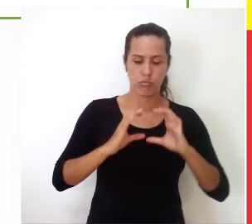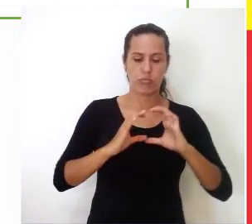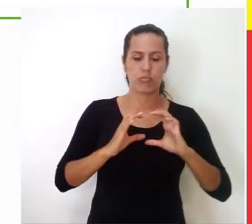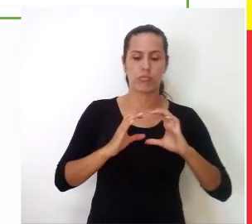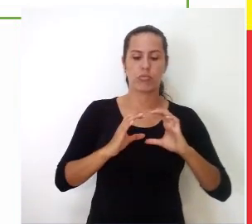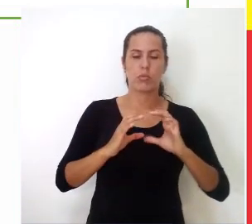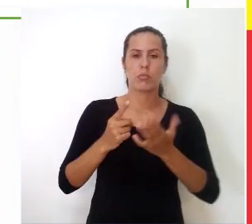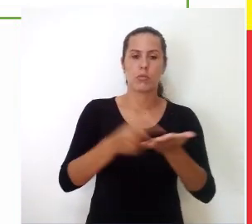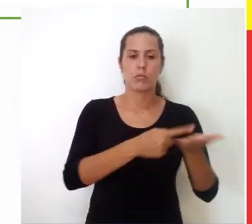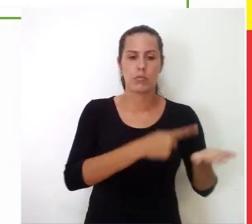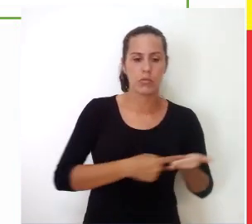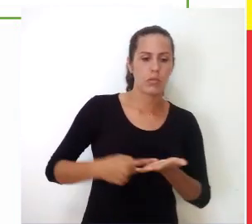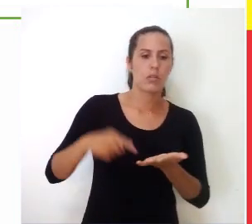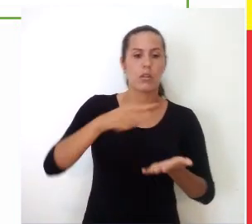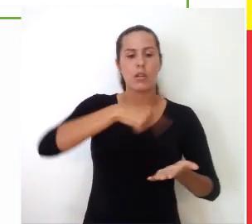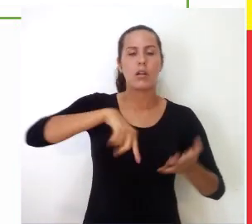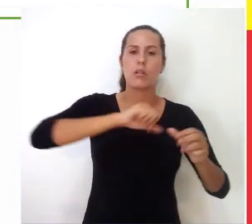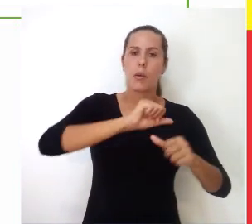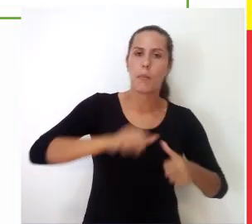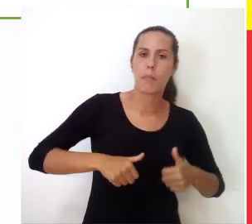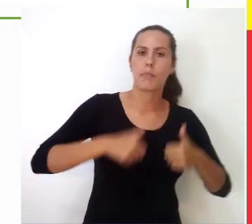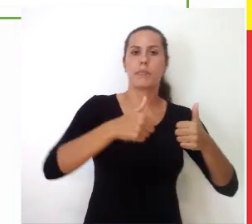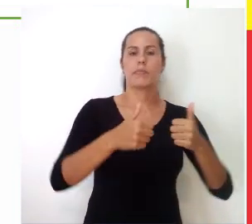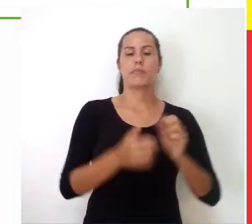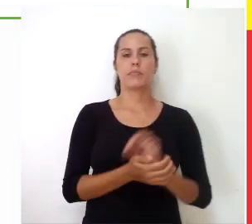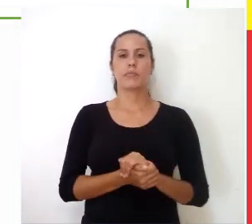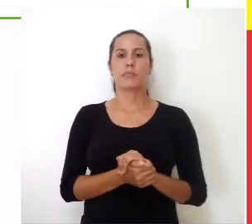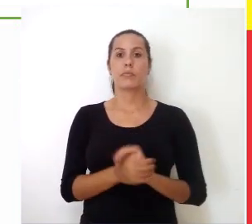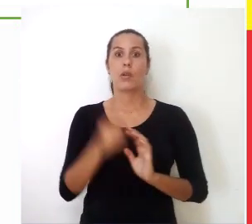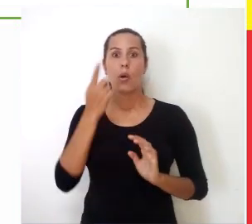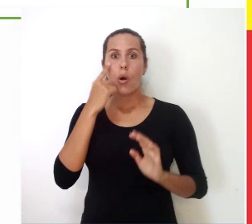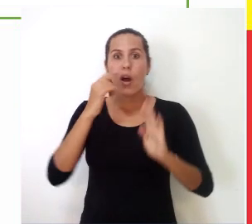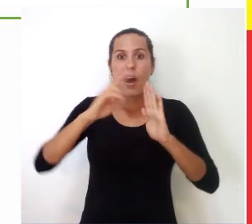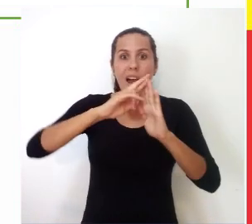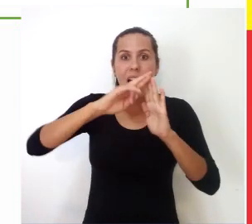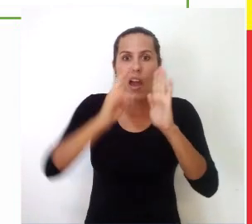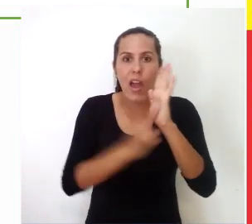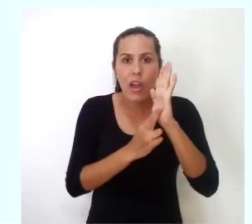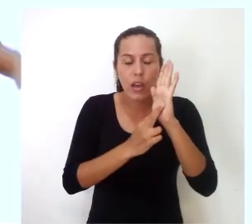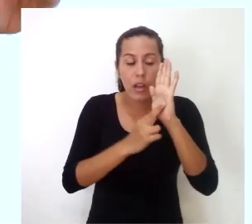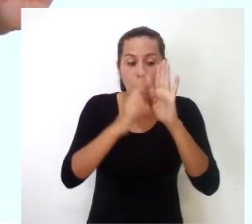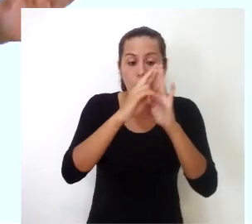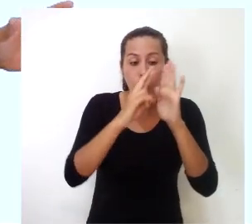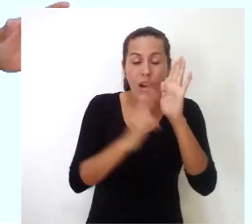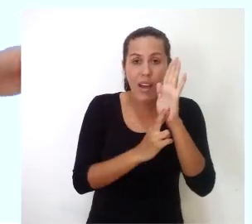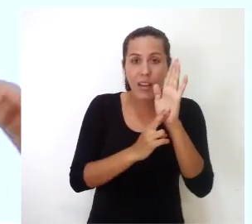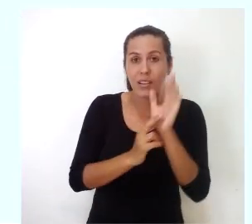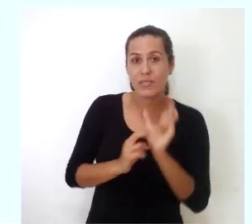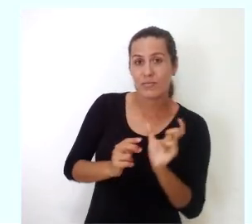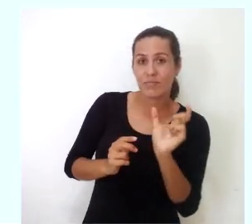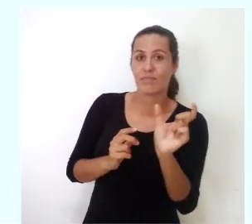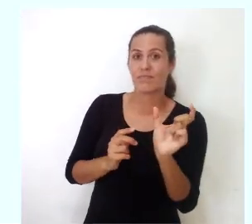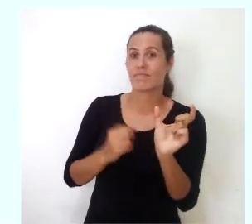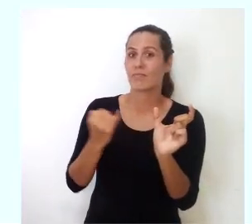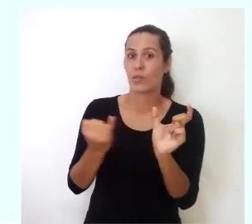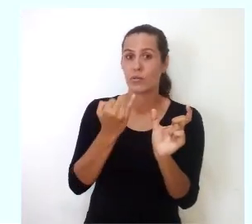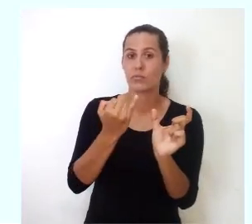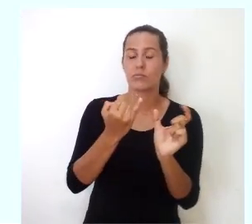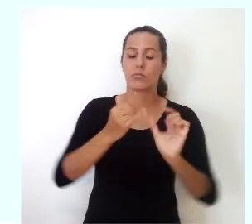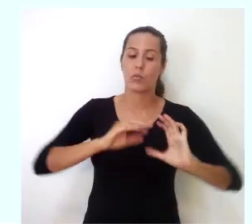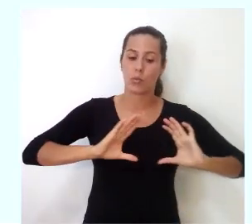eu grifei, coloquei em destaque a palavra regras. Então é importante salientar, a ética é um conjunto